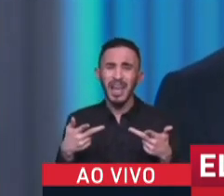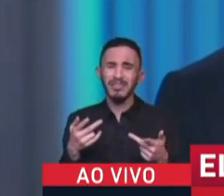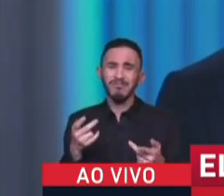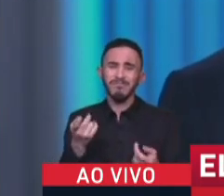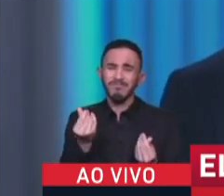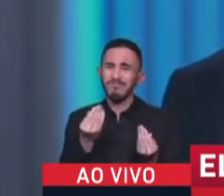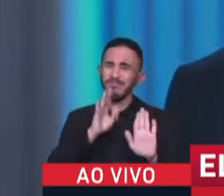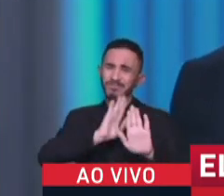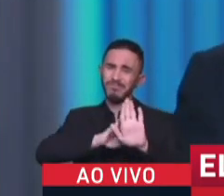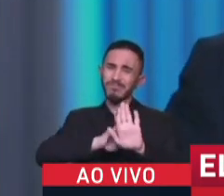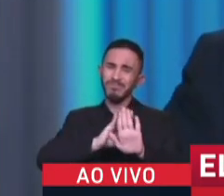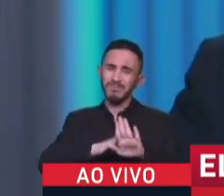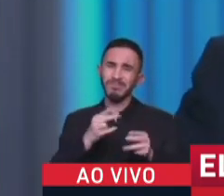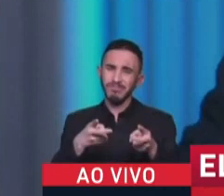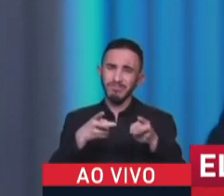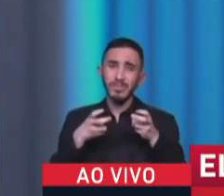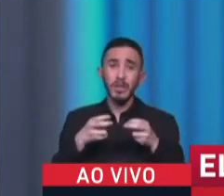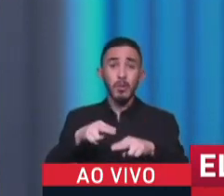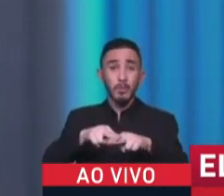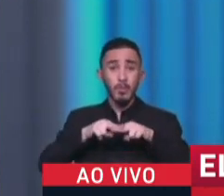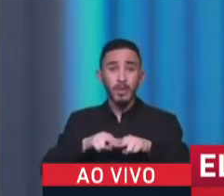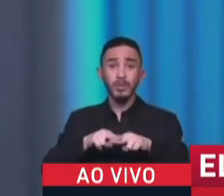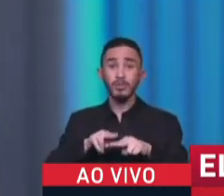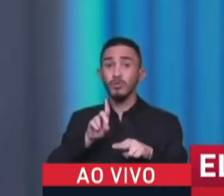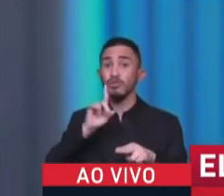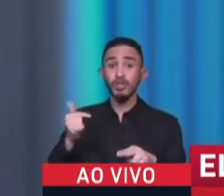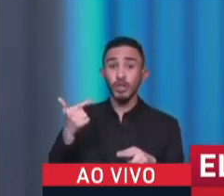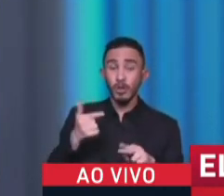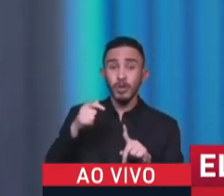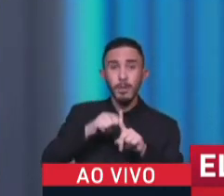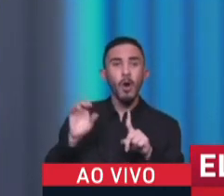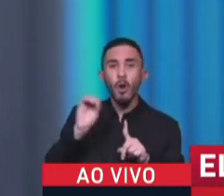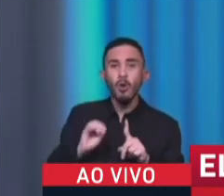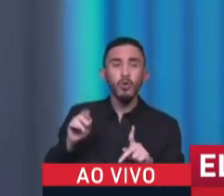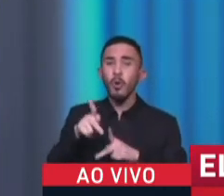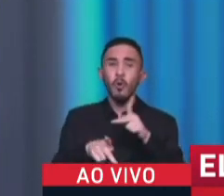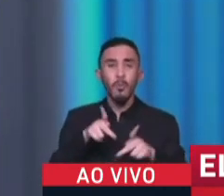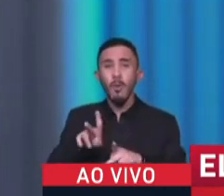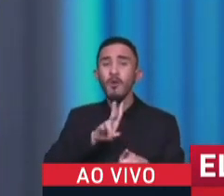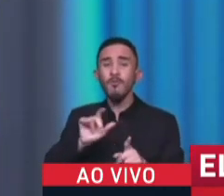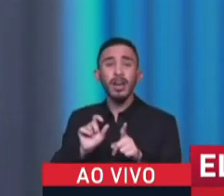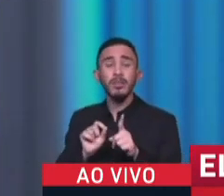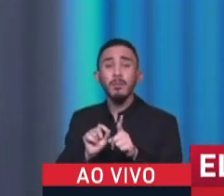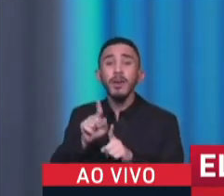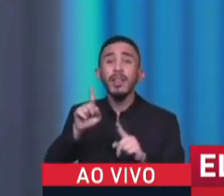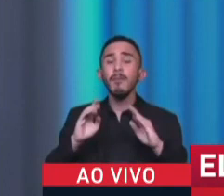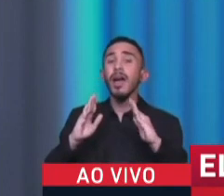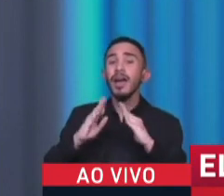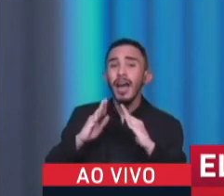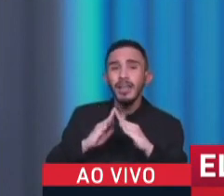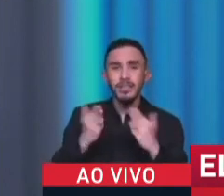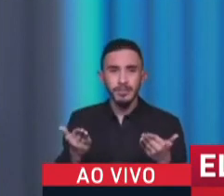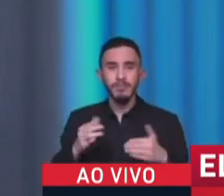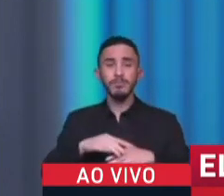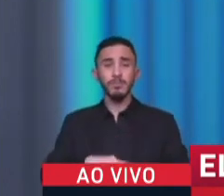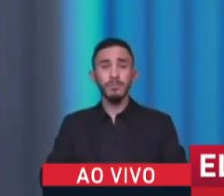falando Datafolha, Lula está ganhando em São Paulo no Datafolha. Desde quando Lula ganhou em São Paulo, no estado de São Paulo, em